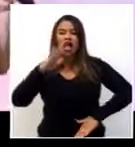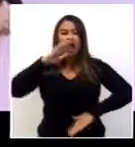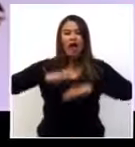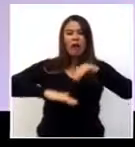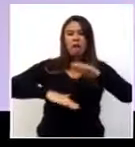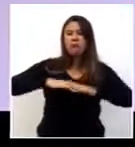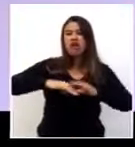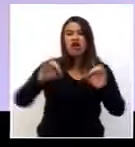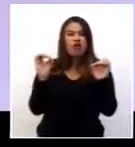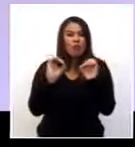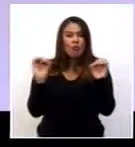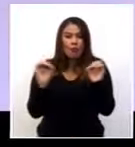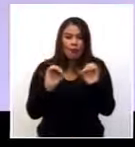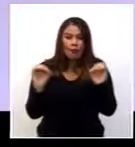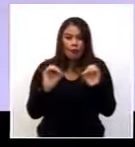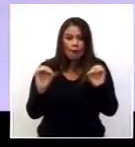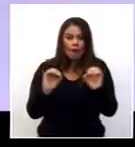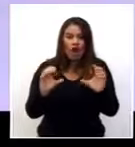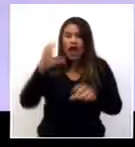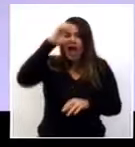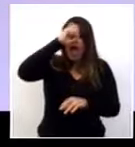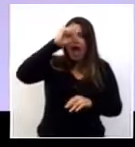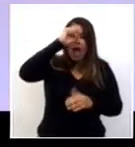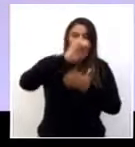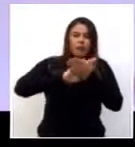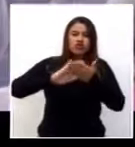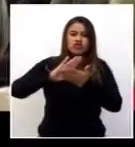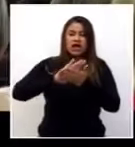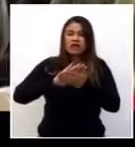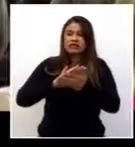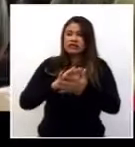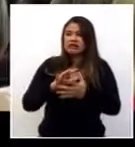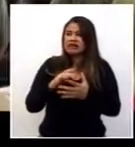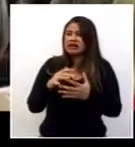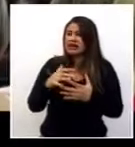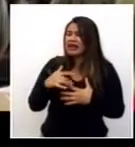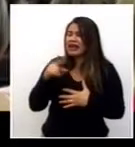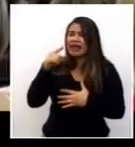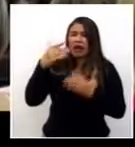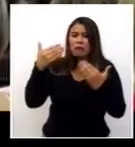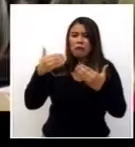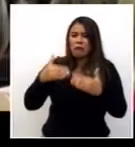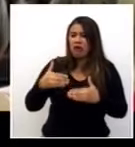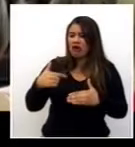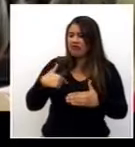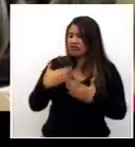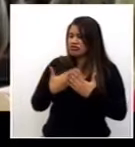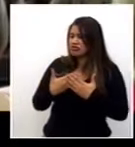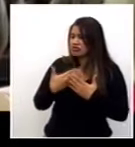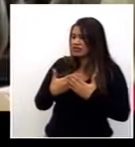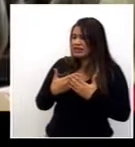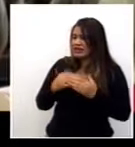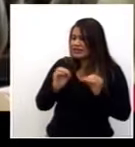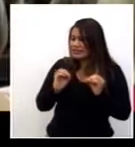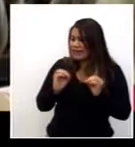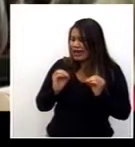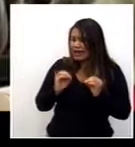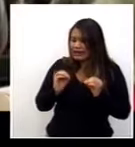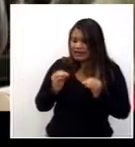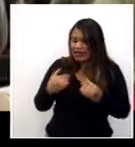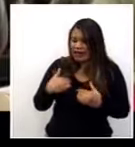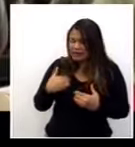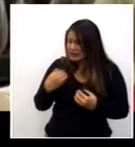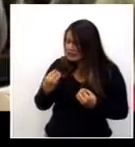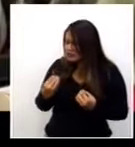não aprendeu. E aí você dizia assim: nossa, vai cair na prova exatamente aquilo que não